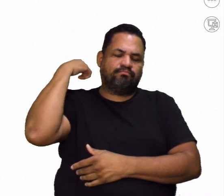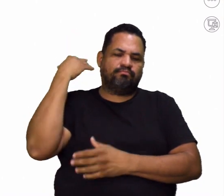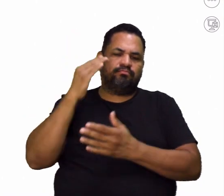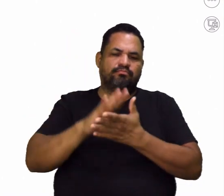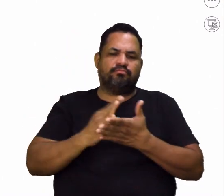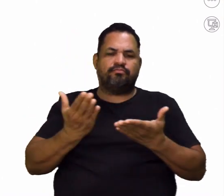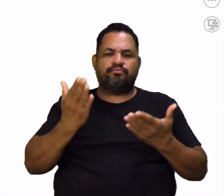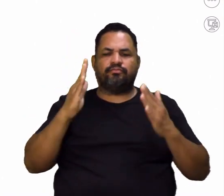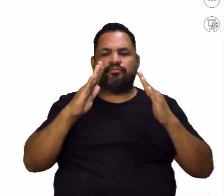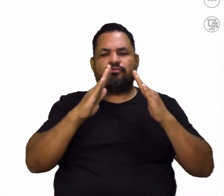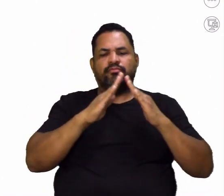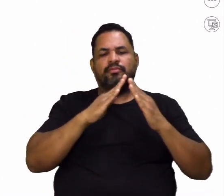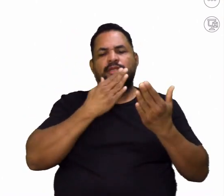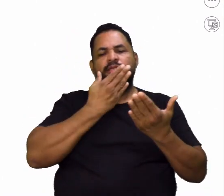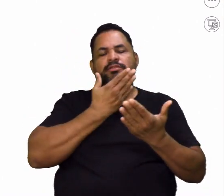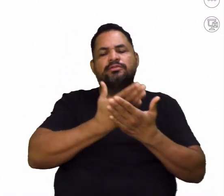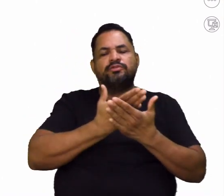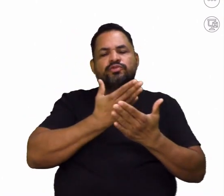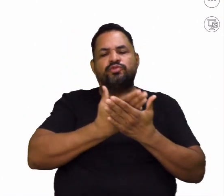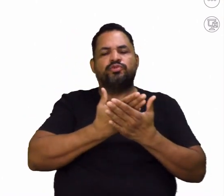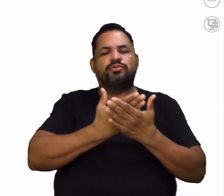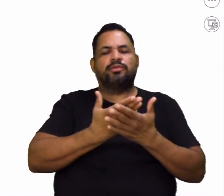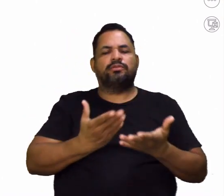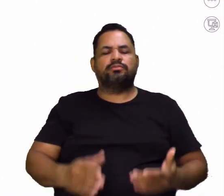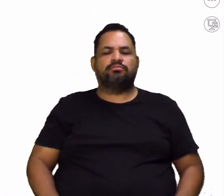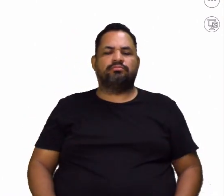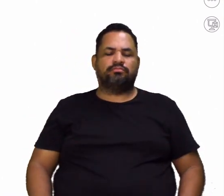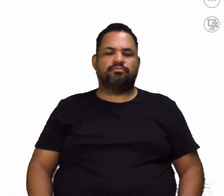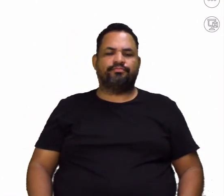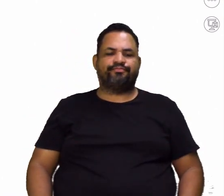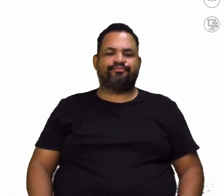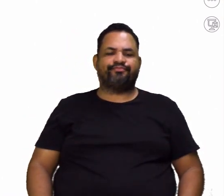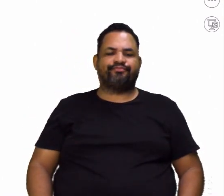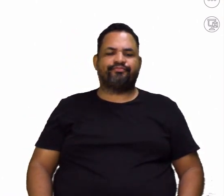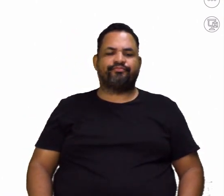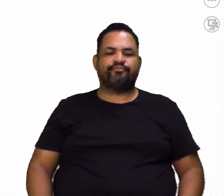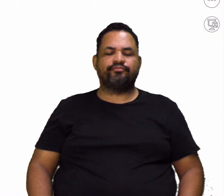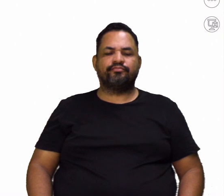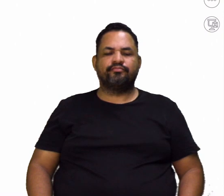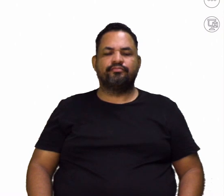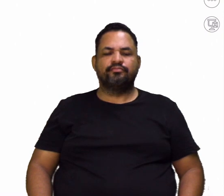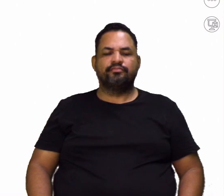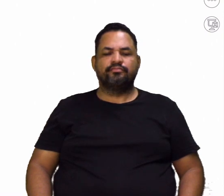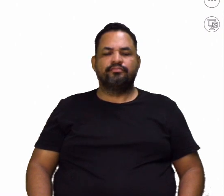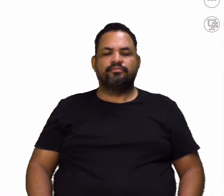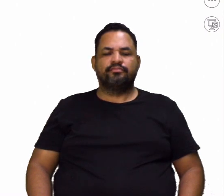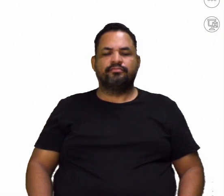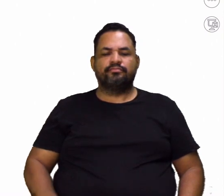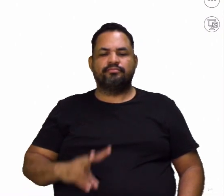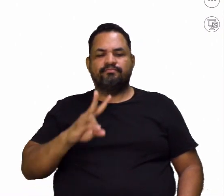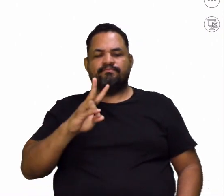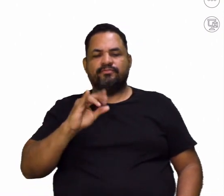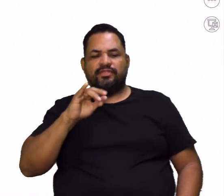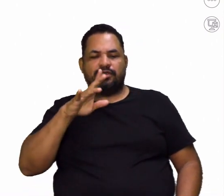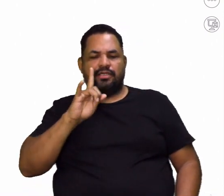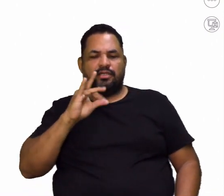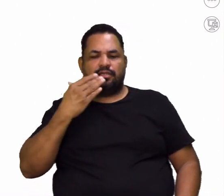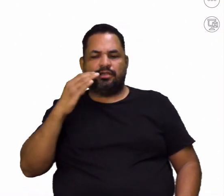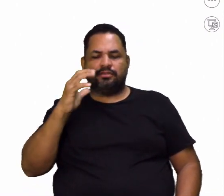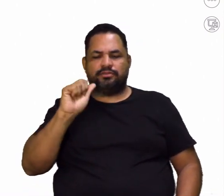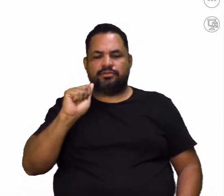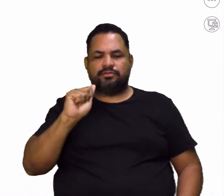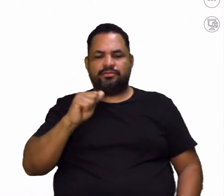ficou lá no colégio interno tá bom a questão aí vai falar Vingança